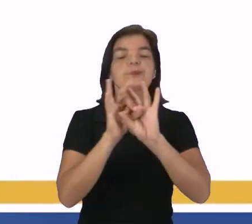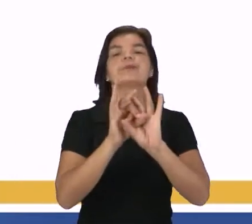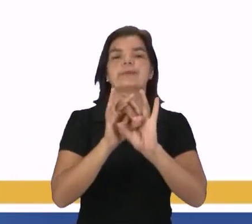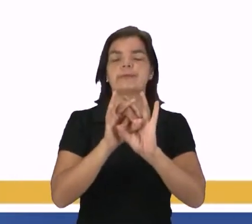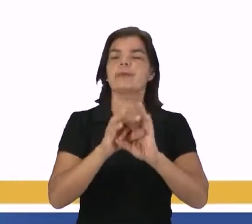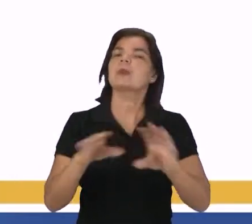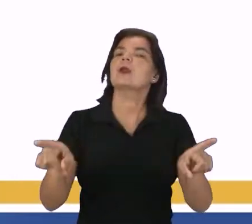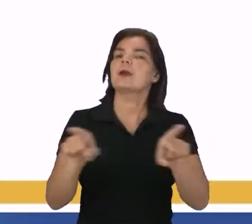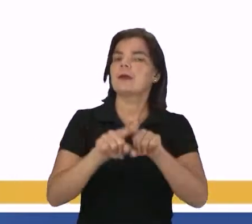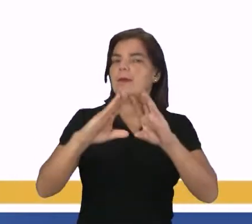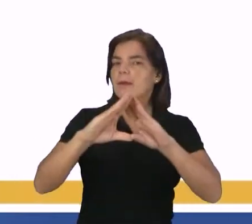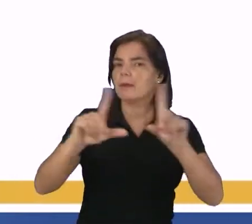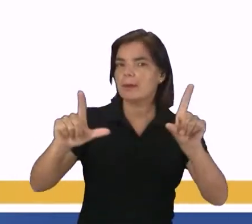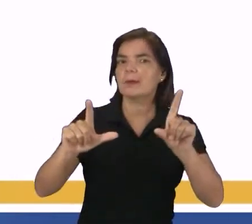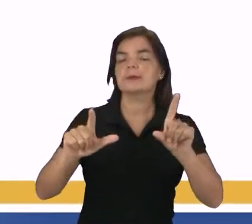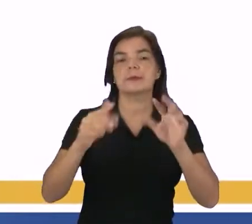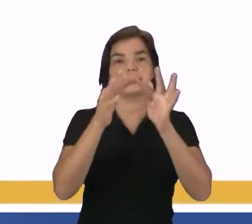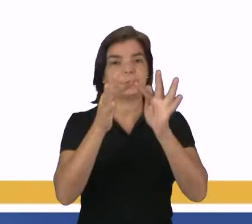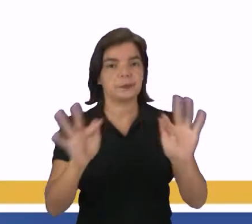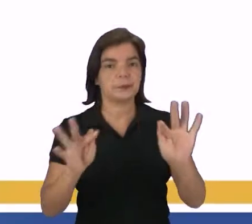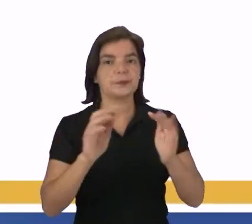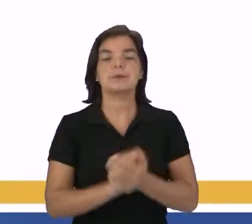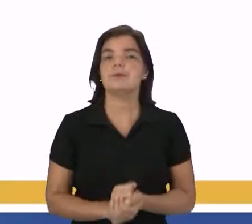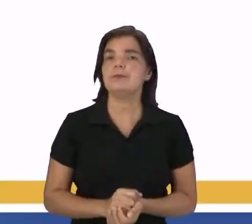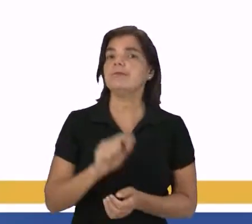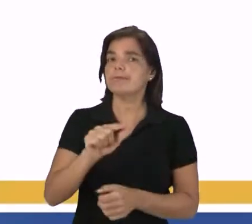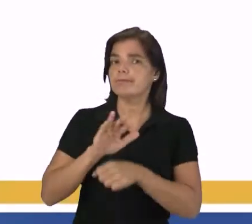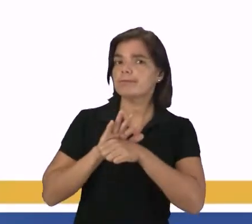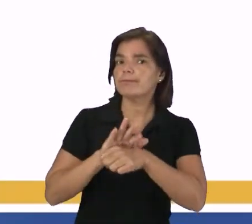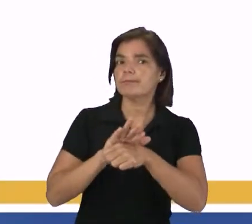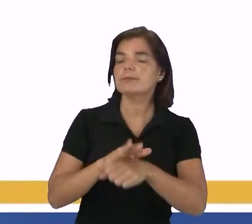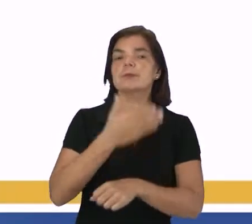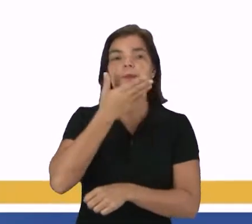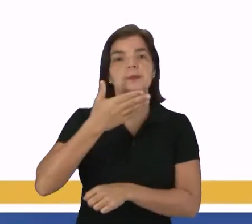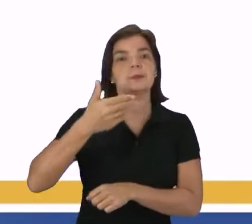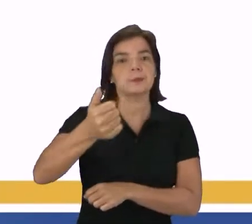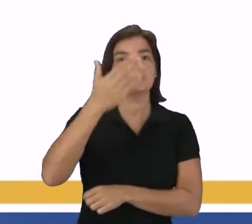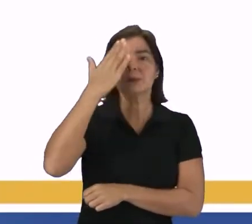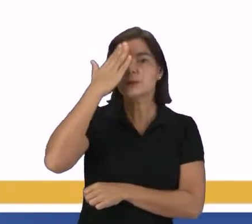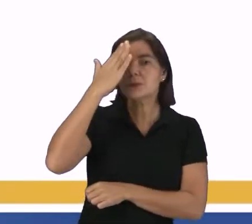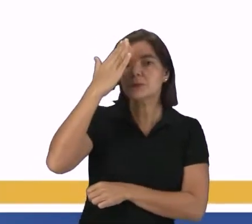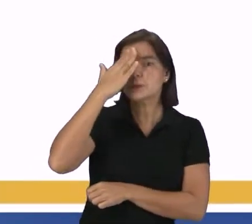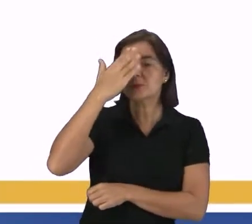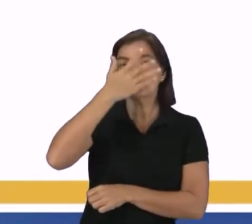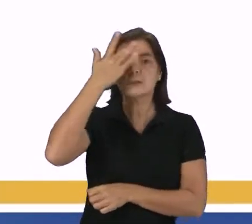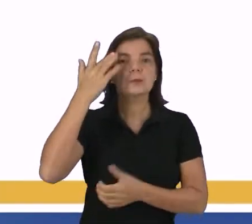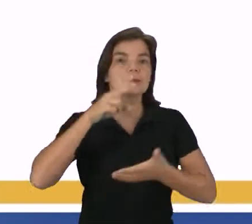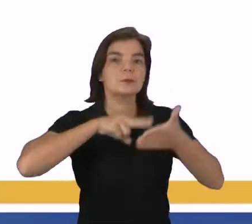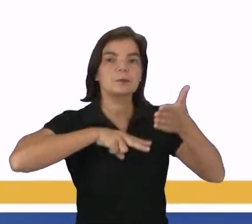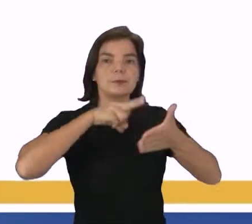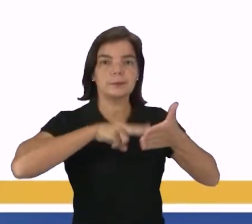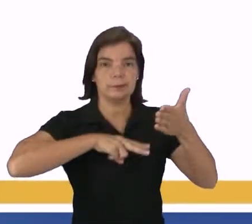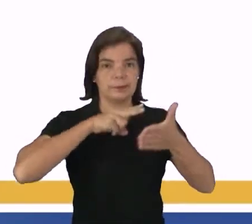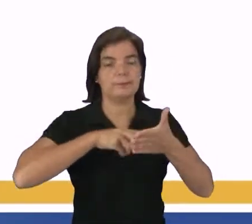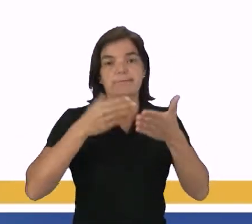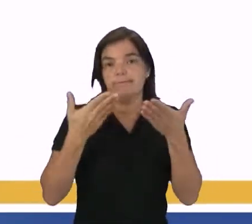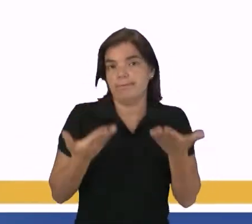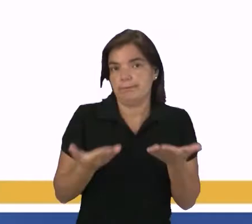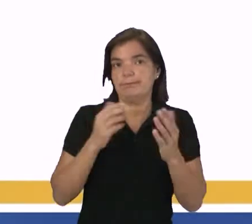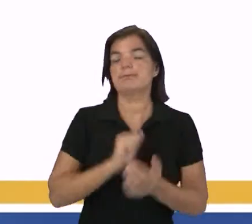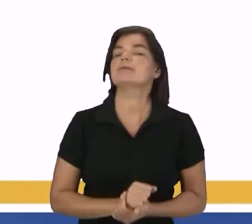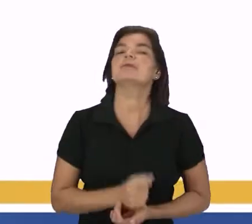a conexão lógica entre as frases, o que colabora para uma melhor compreensão por parte do leitor.